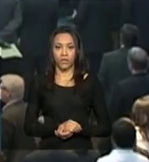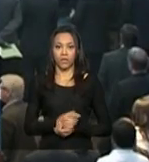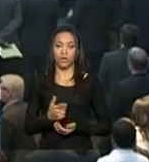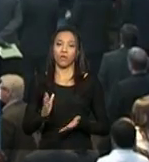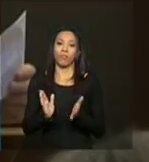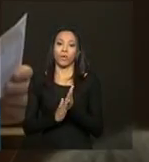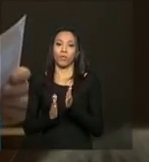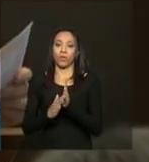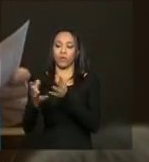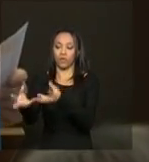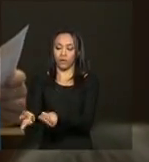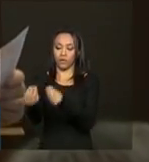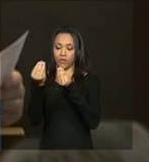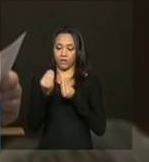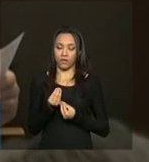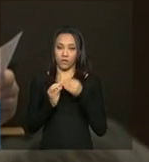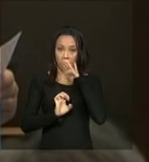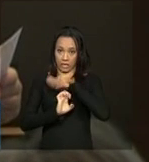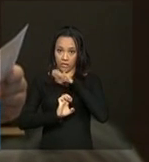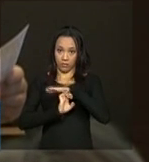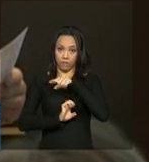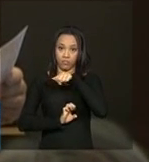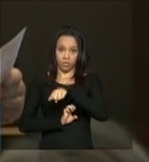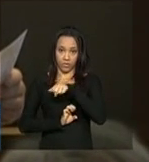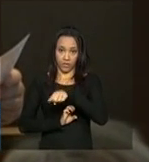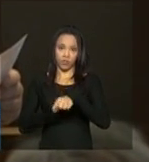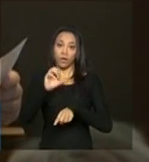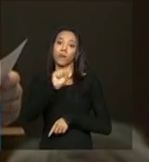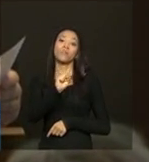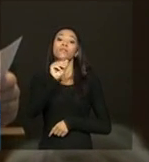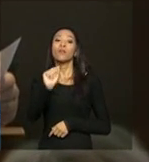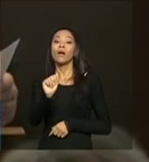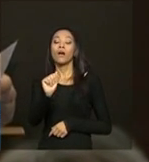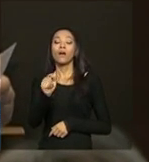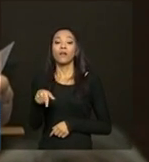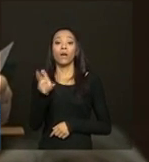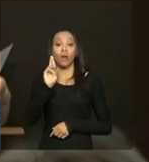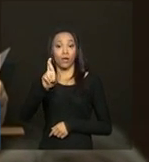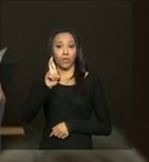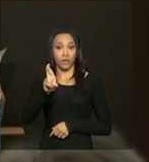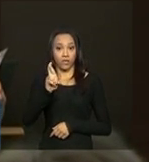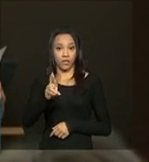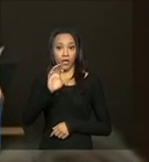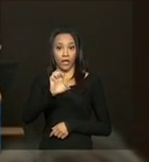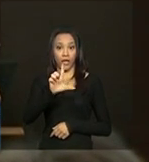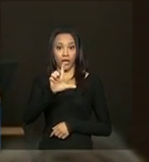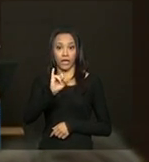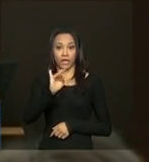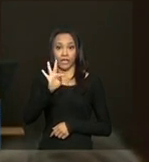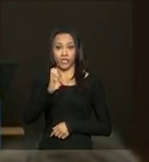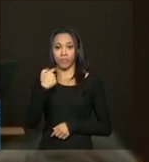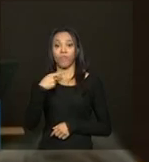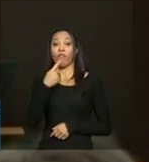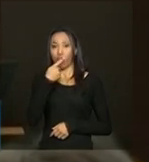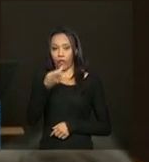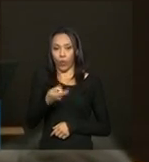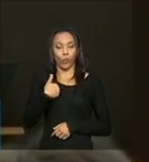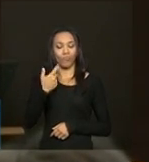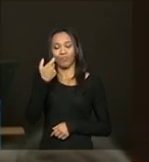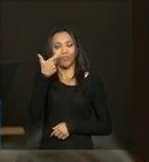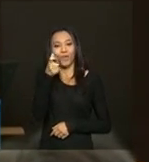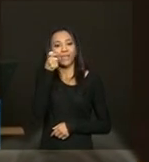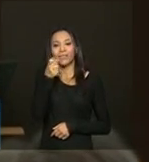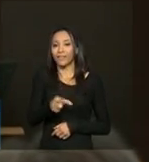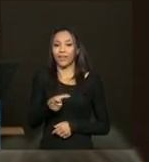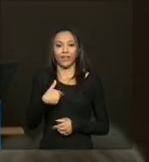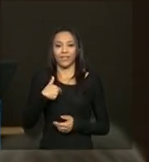Proposta entregue pela proponente Lintrando Brasil Participações S.A., representado pela corretora Elite, declara que não possui interesse em apresentar